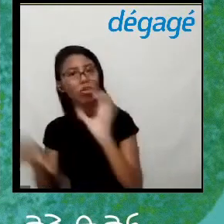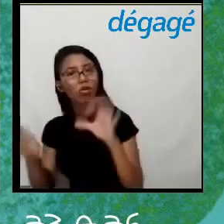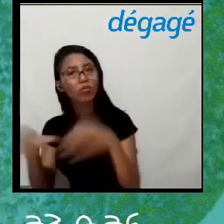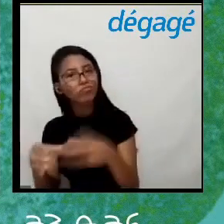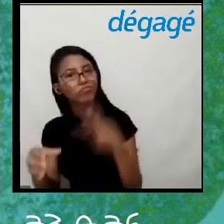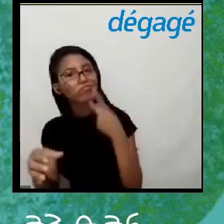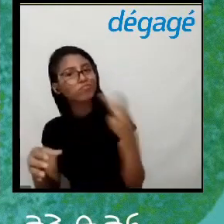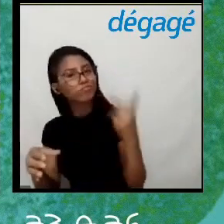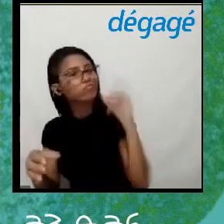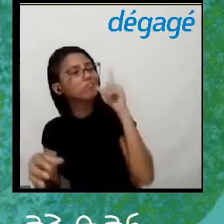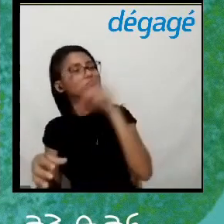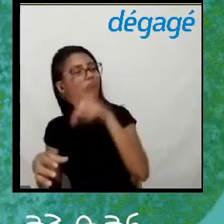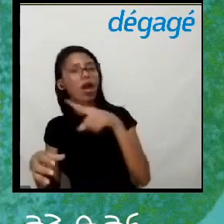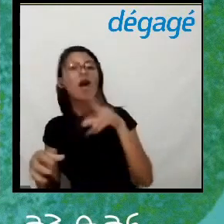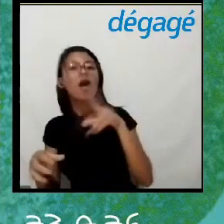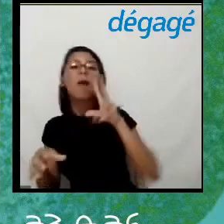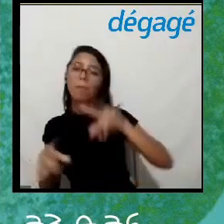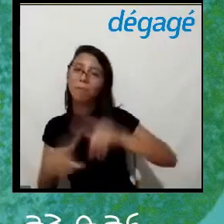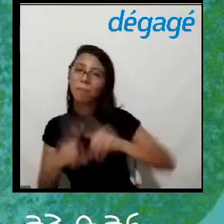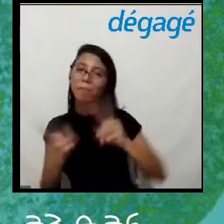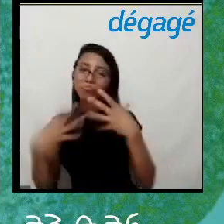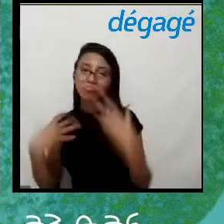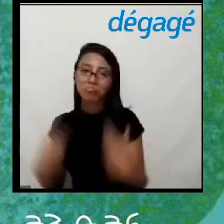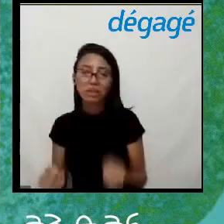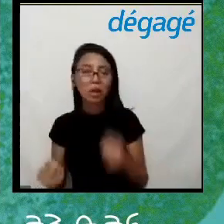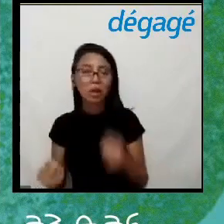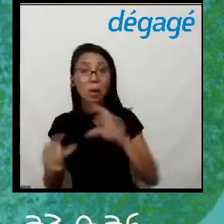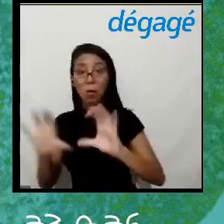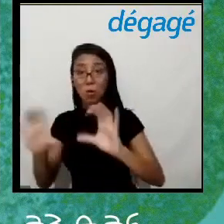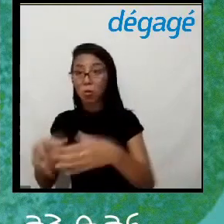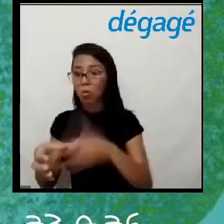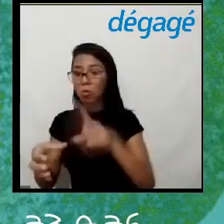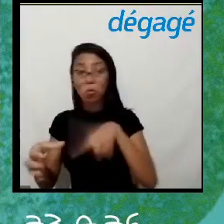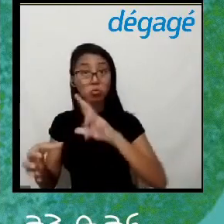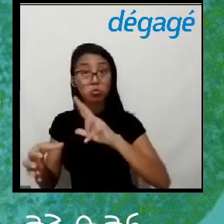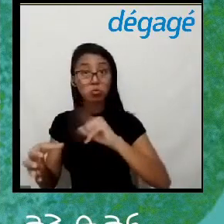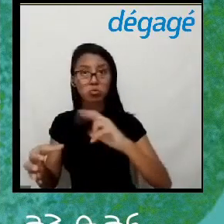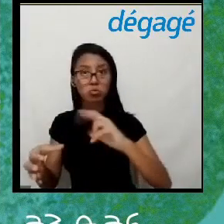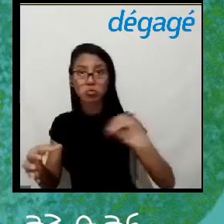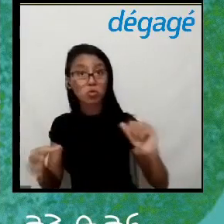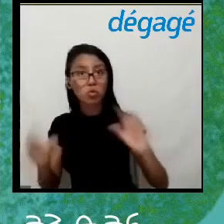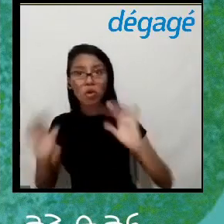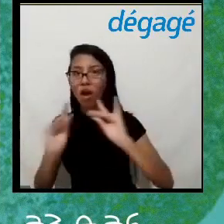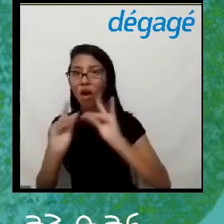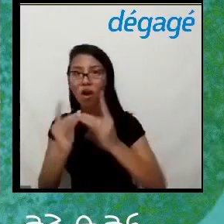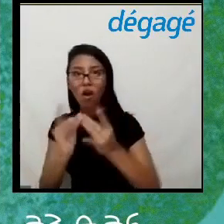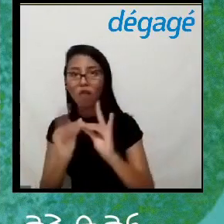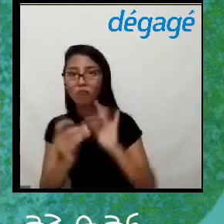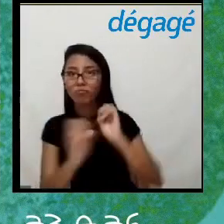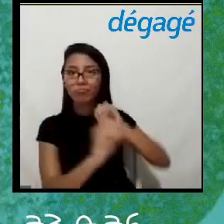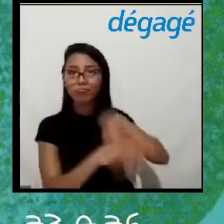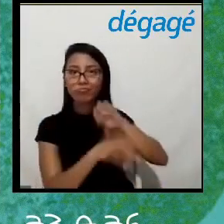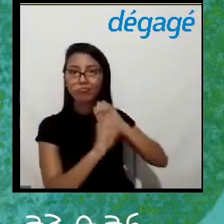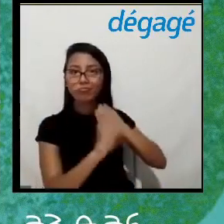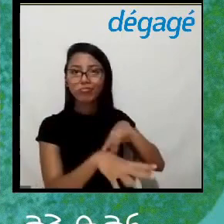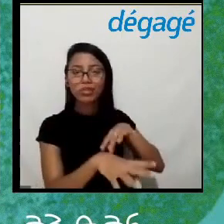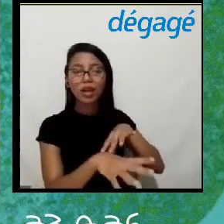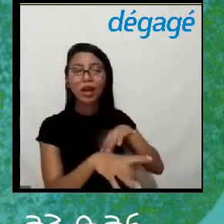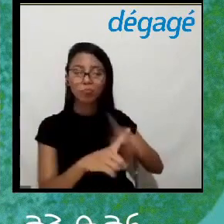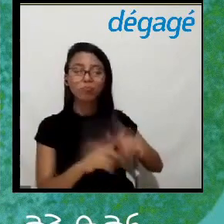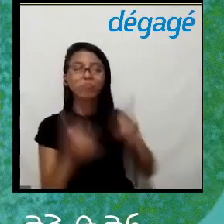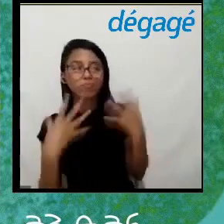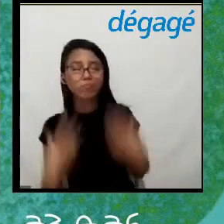havíamos ministrado oficinas para esse público. Desafio aceito. A oficina de teatro começou. Os encontros